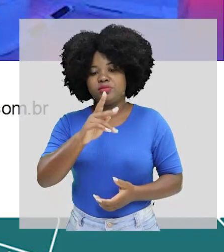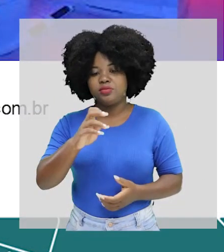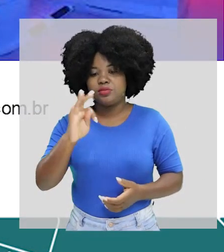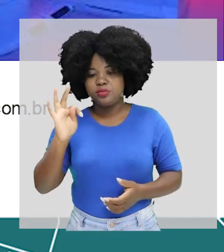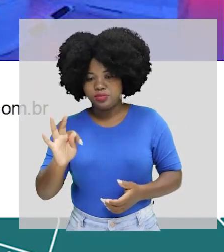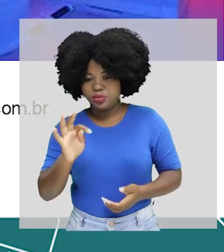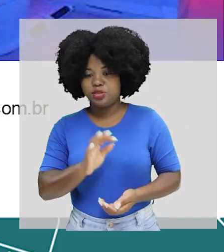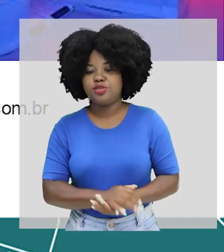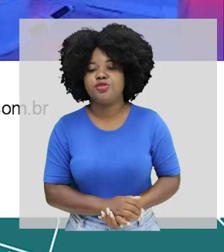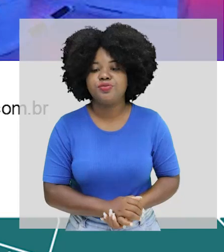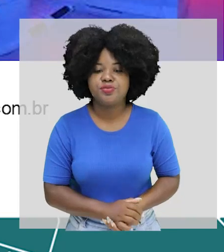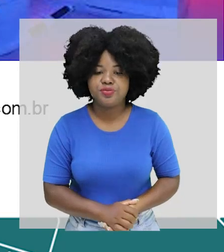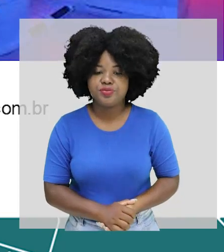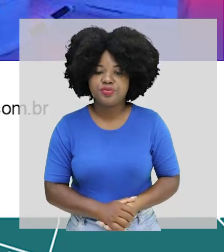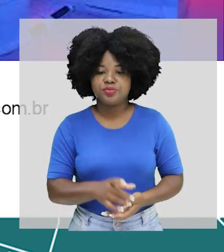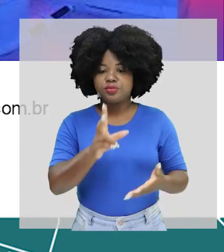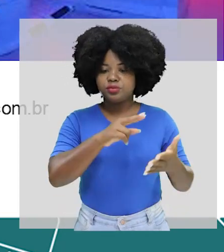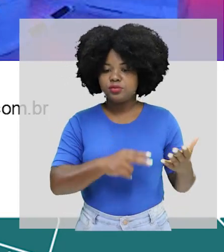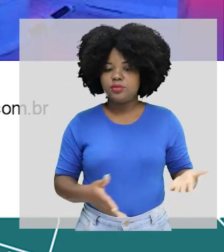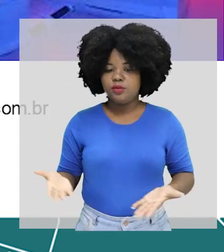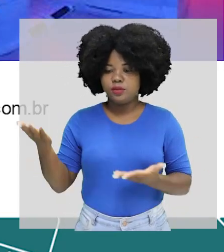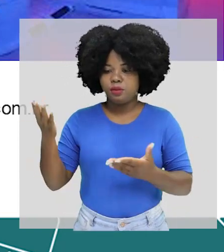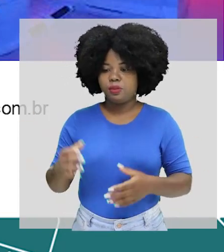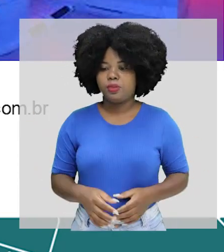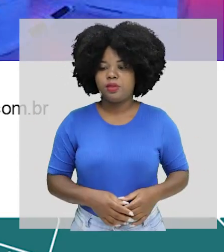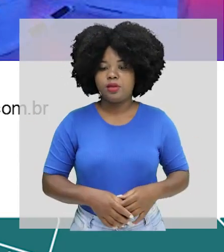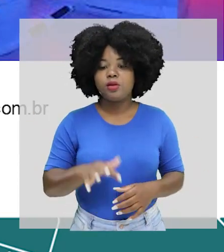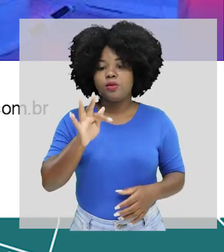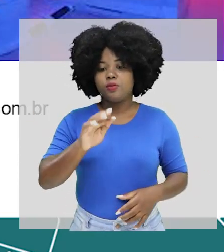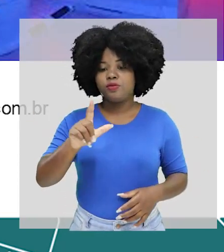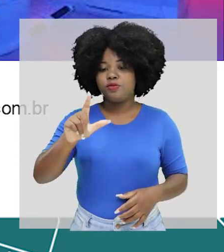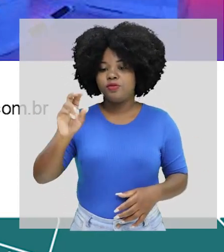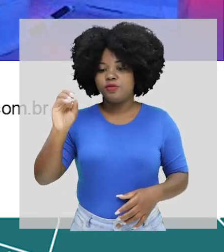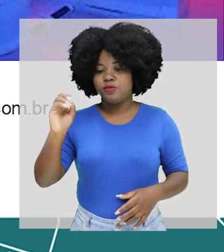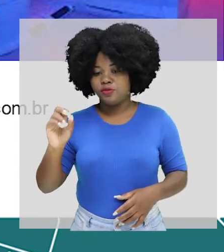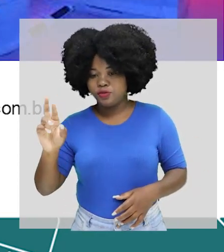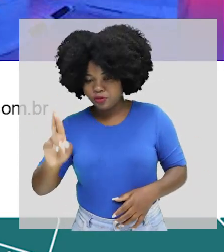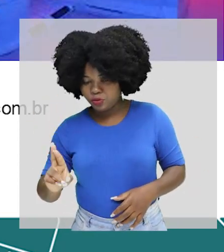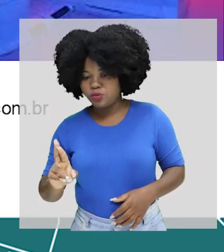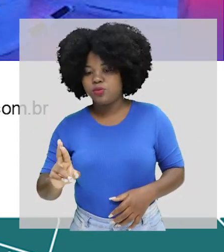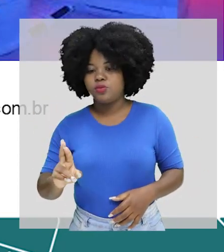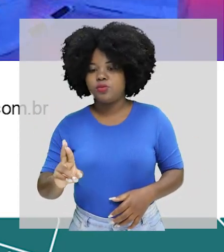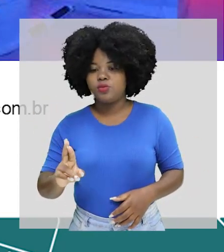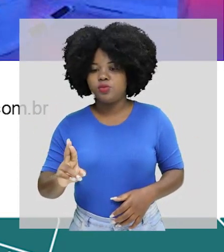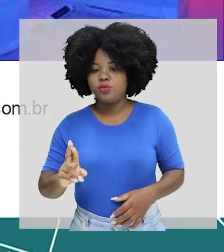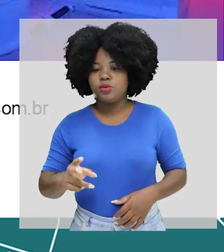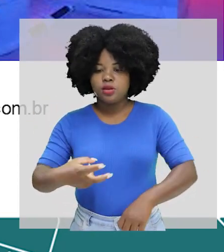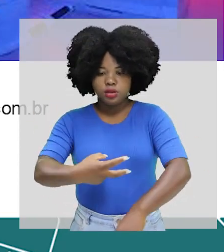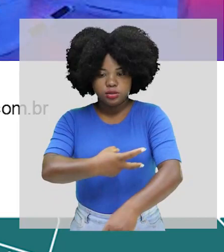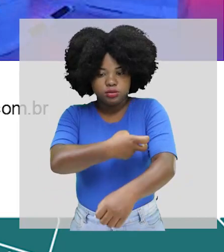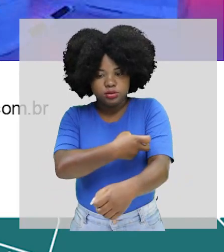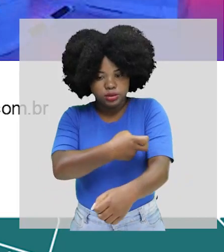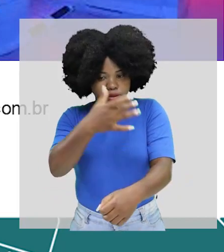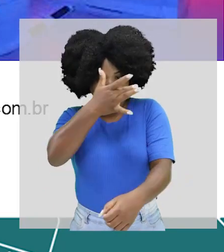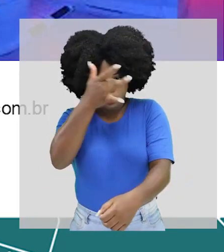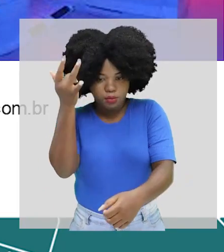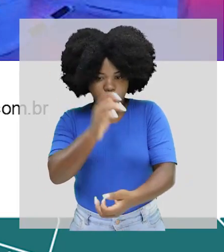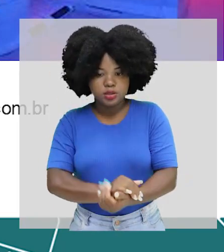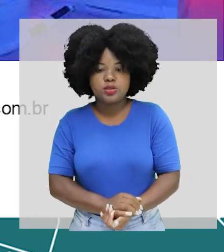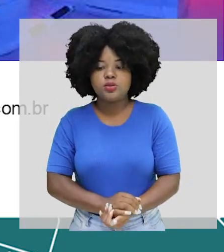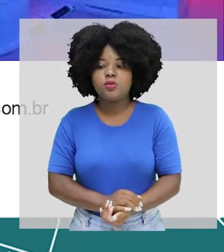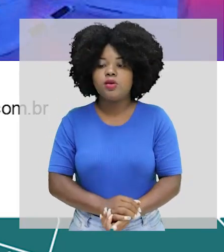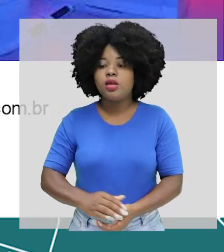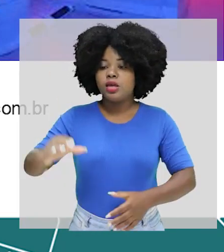de pósitrons, o flúor é injetado no paciente e o equipamento PET faz a leitura da